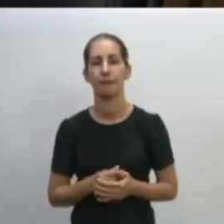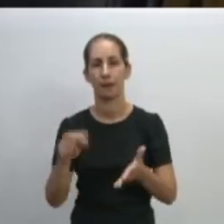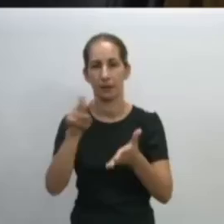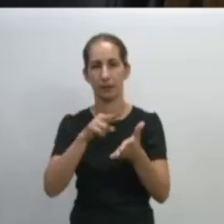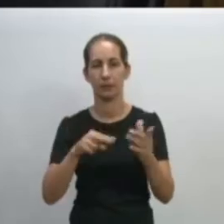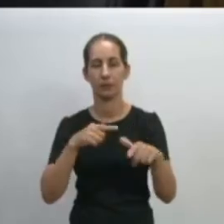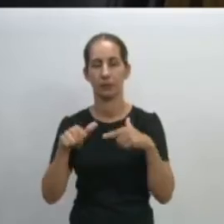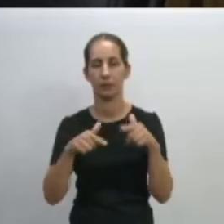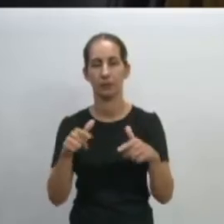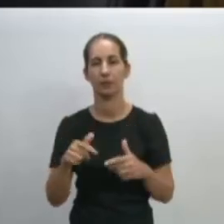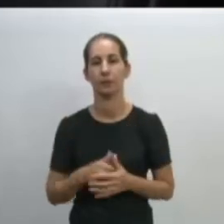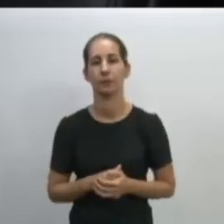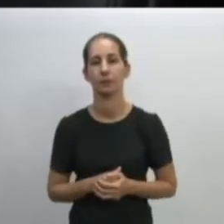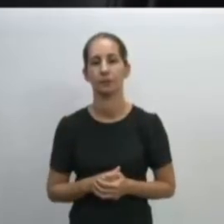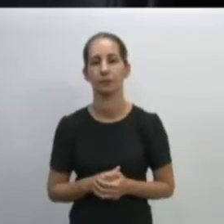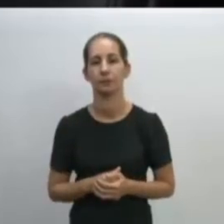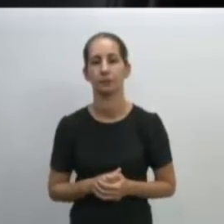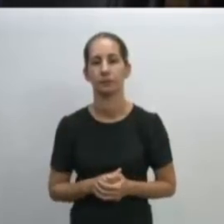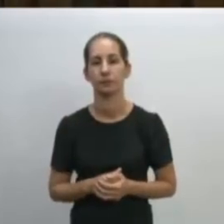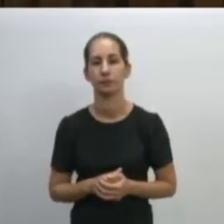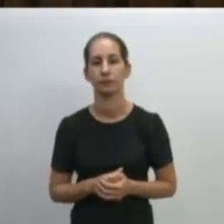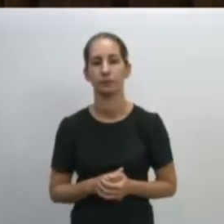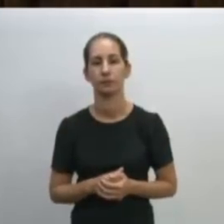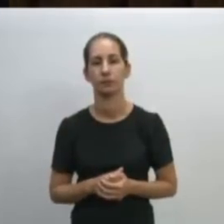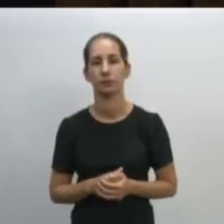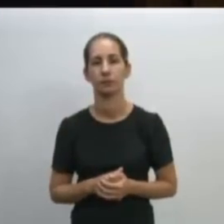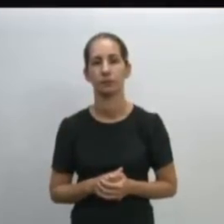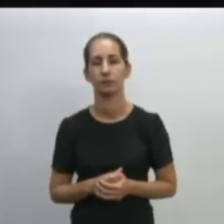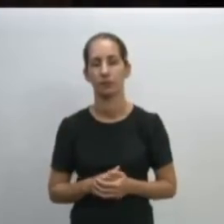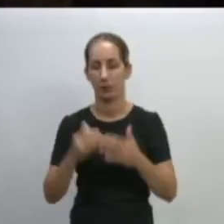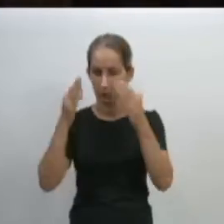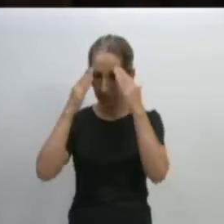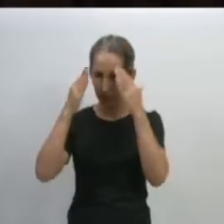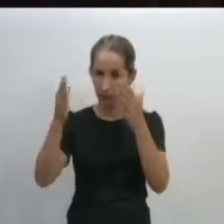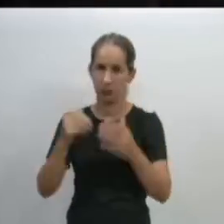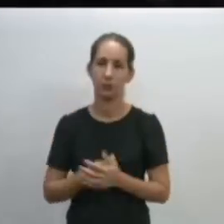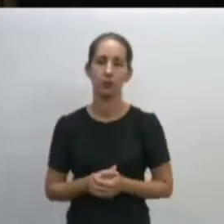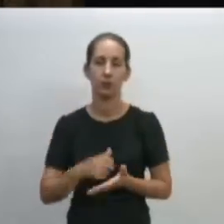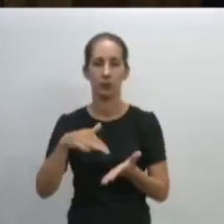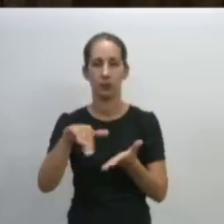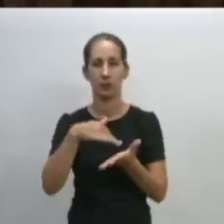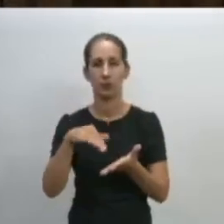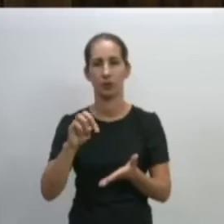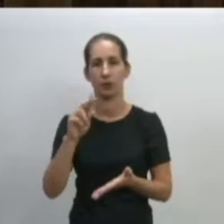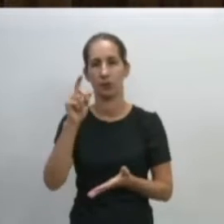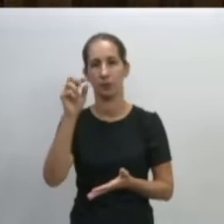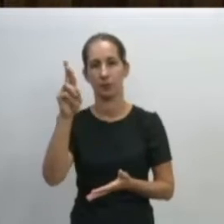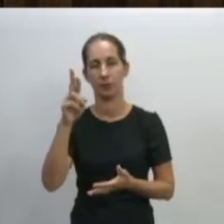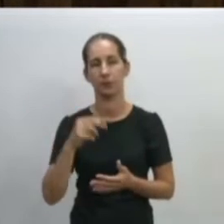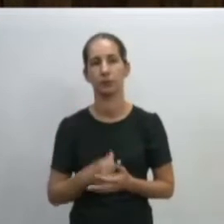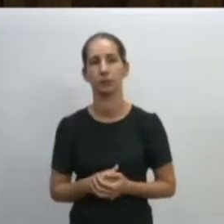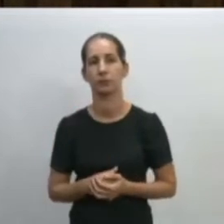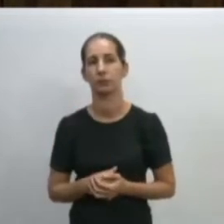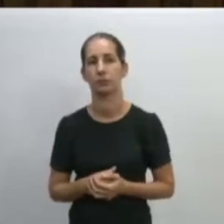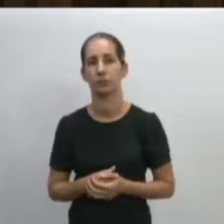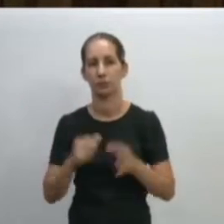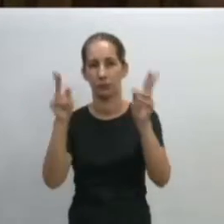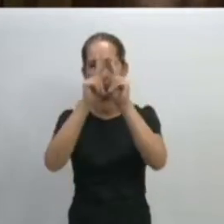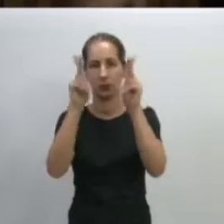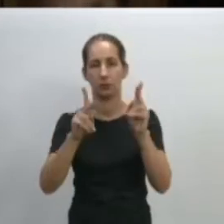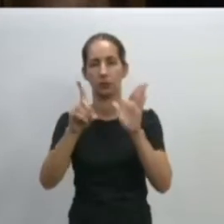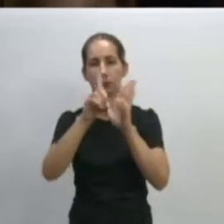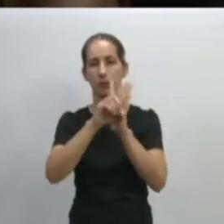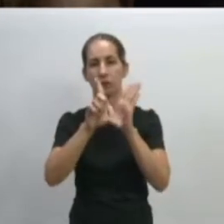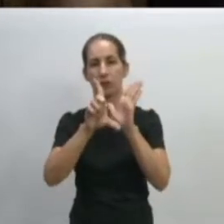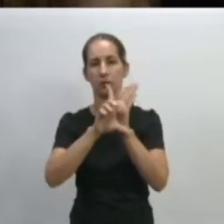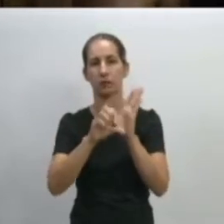Lido o expediente, senhor presidente. Obrigado, secretário, vereador Kleber. Projeto